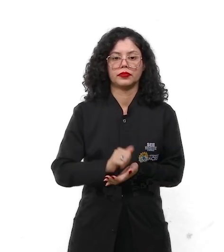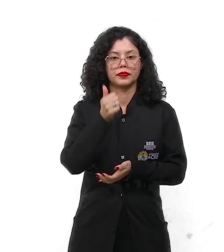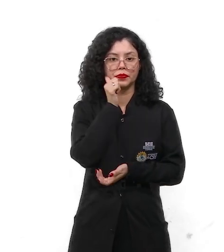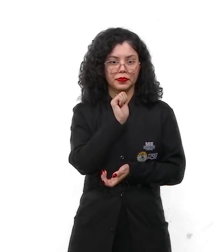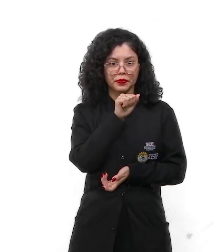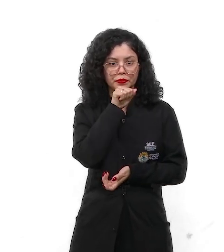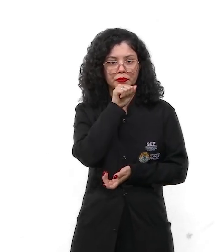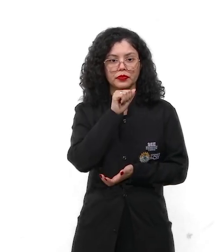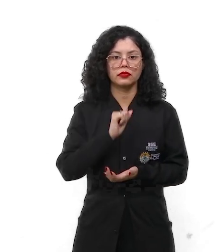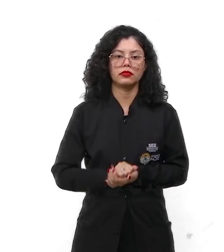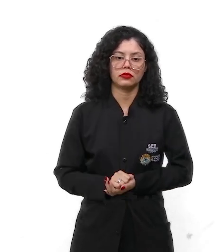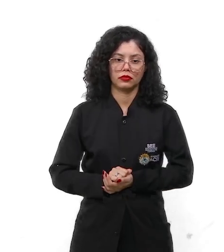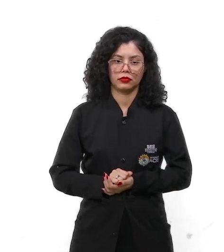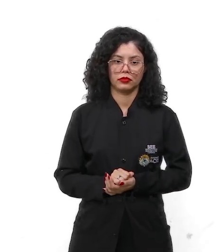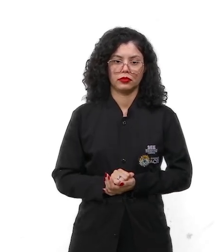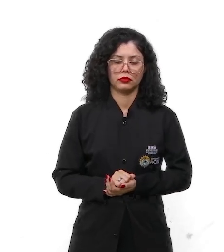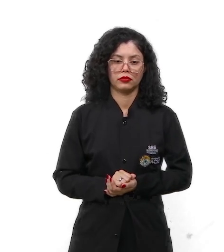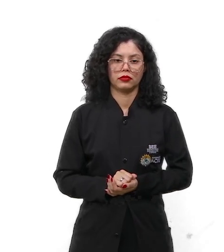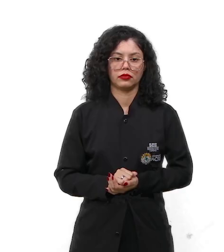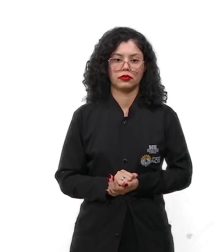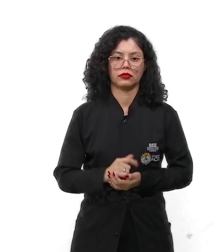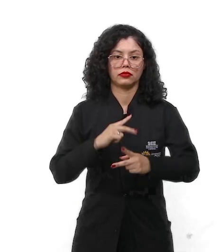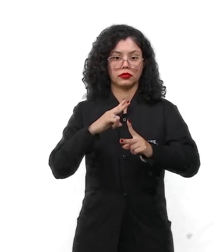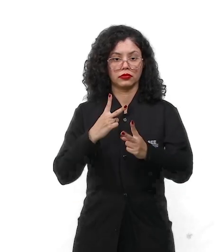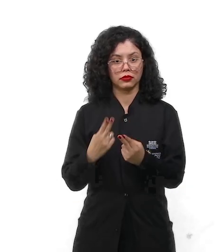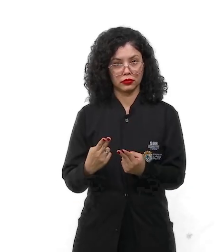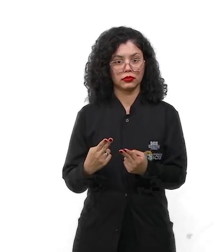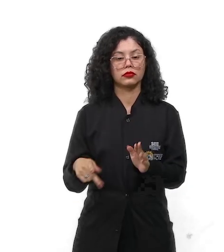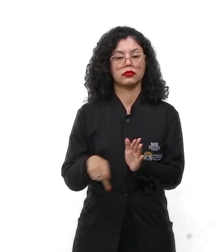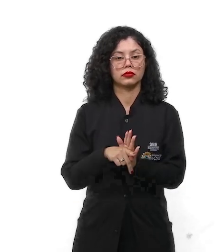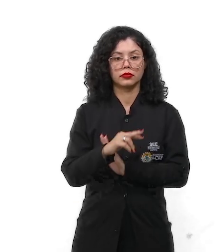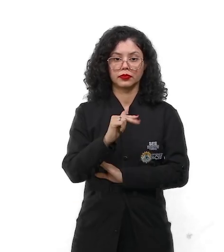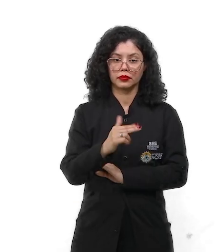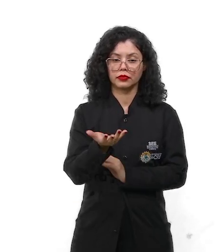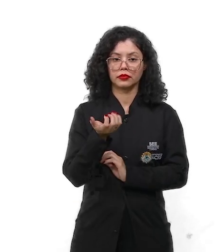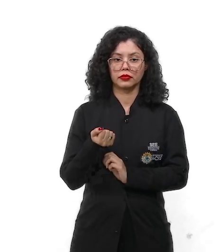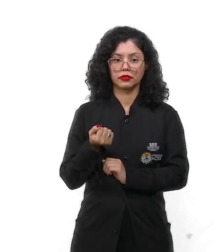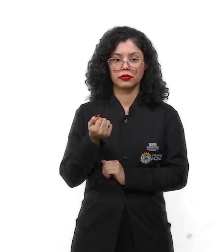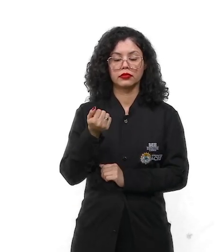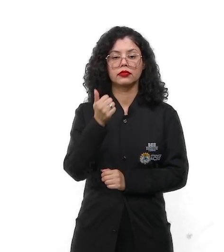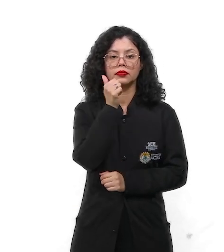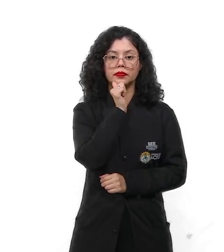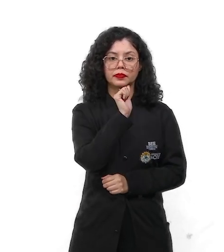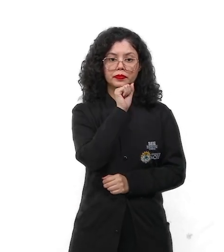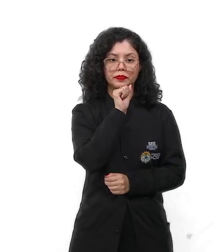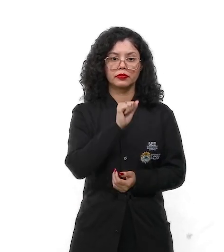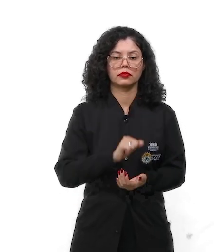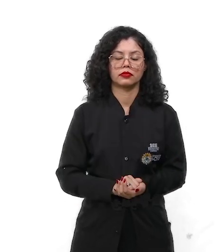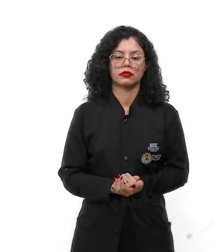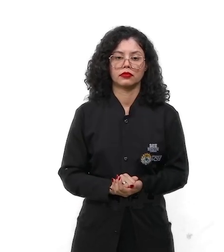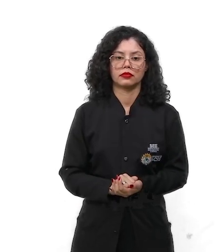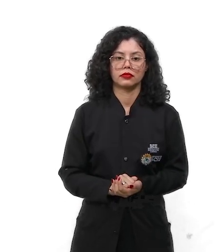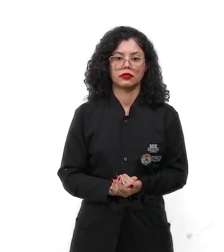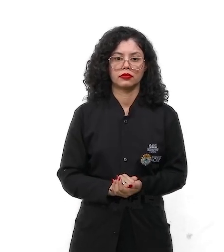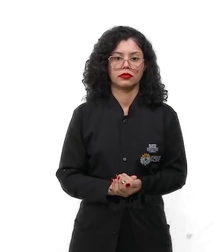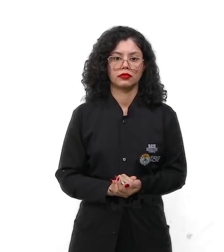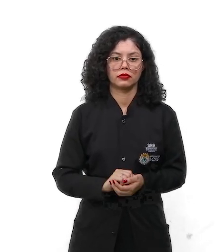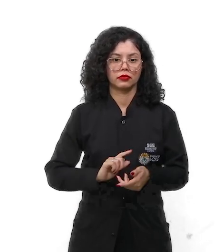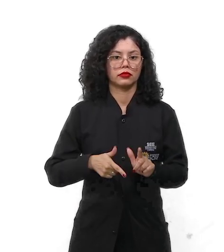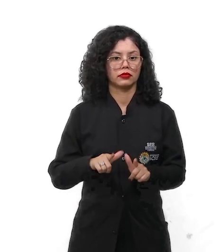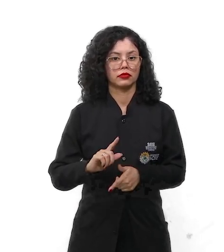mãe é igual ao da irmã dela, porque elas receberam da mãe. Opa, então esse primo aqui parece que